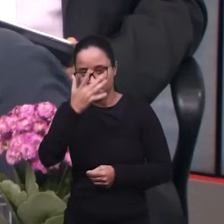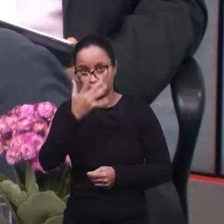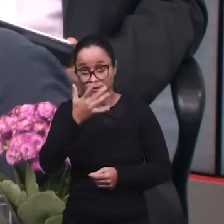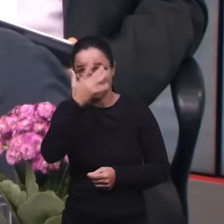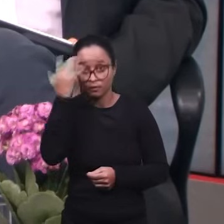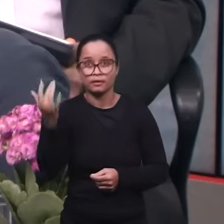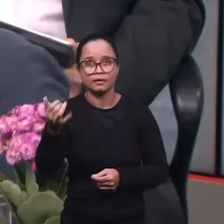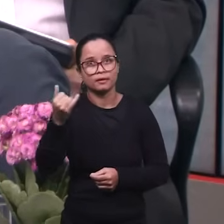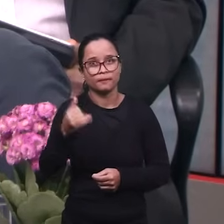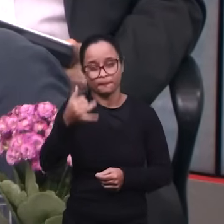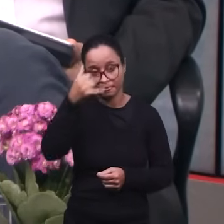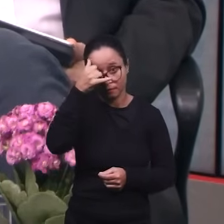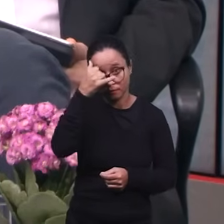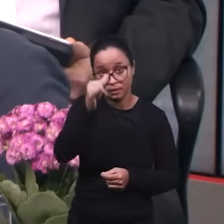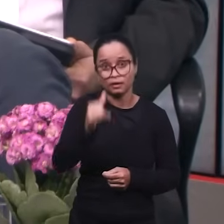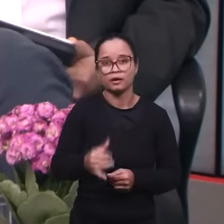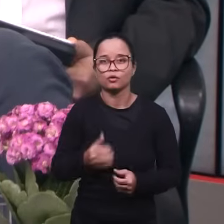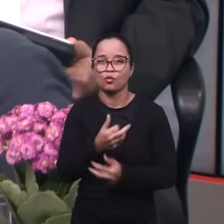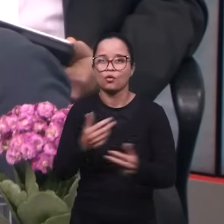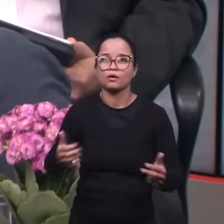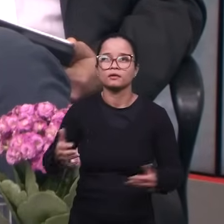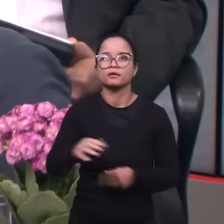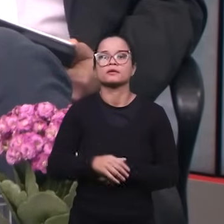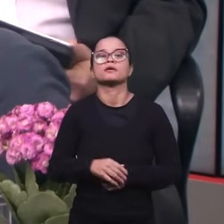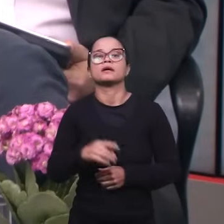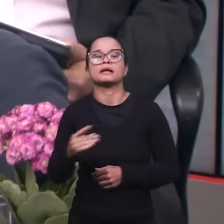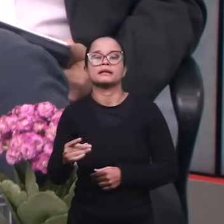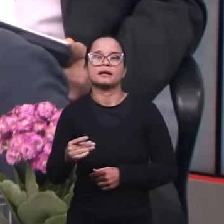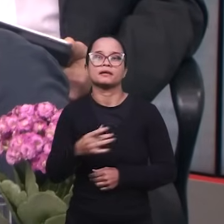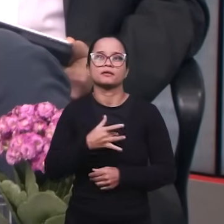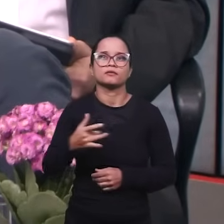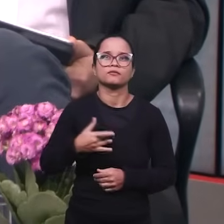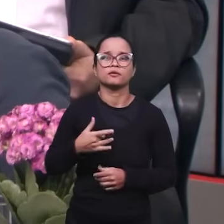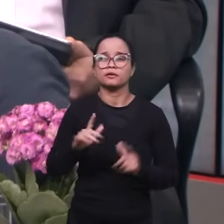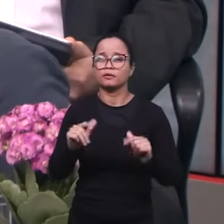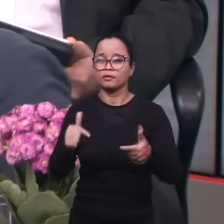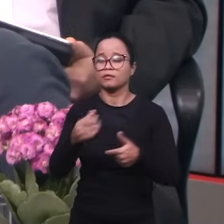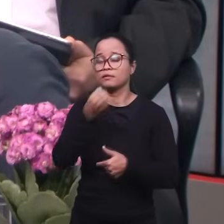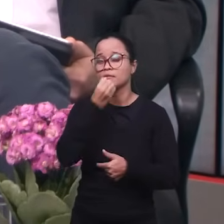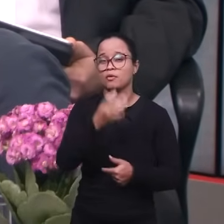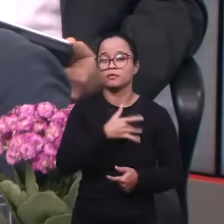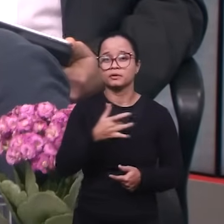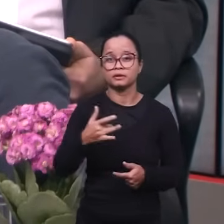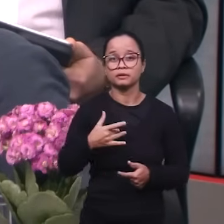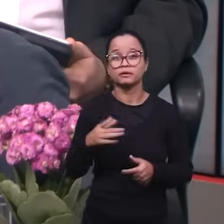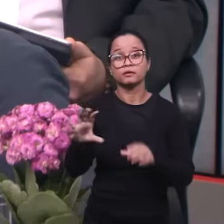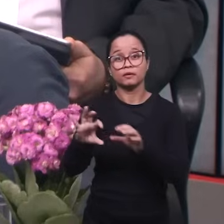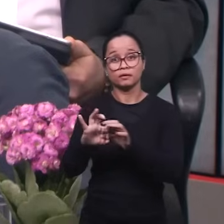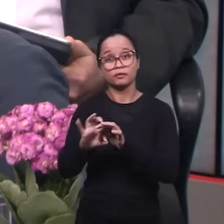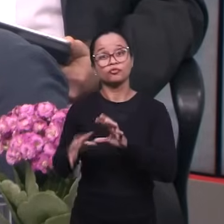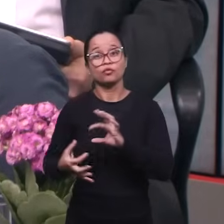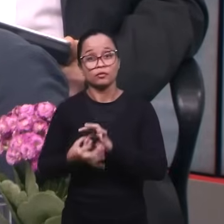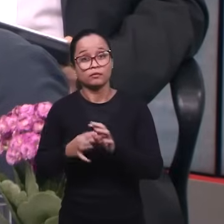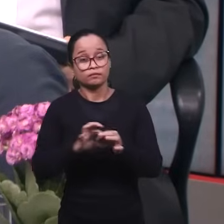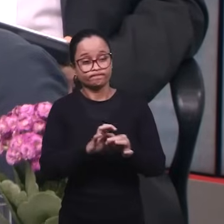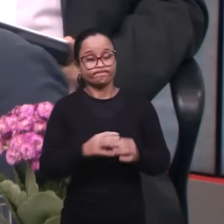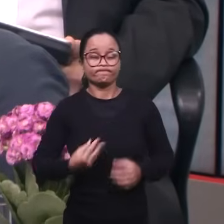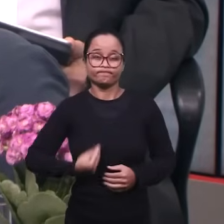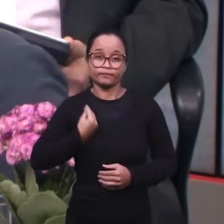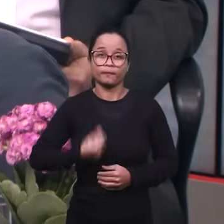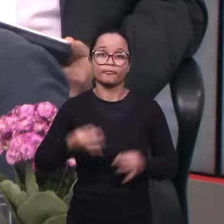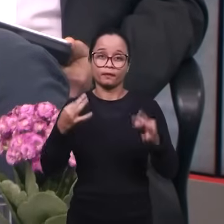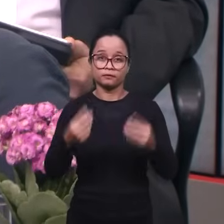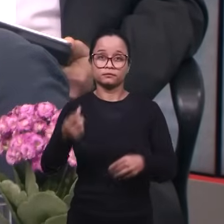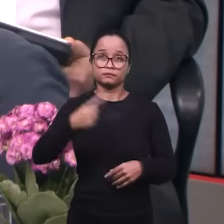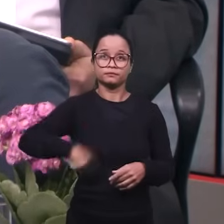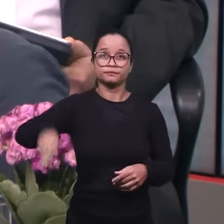consciente, evitando coisas que fazem mal à saúde, fazendo coisas que fazem bem à saúde, isso faz parte do contexto da